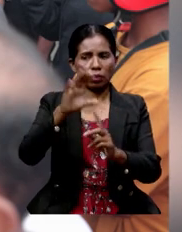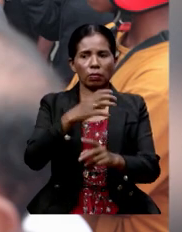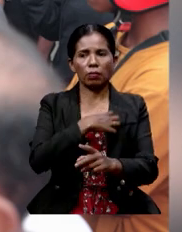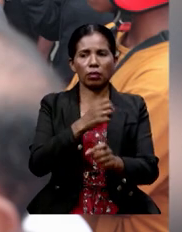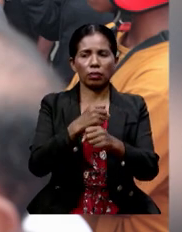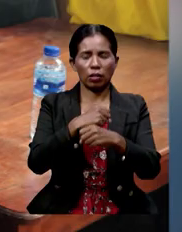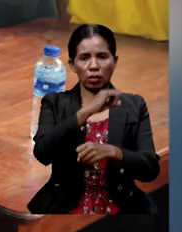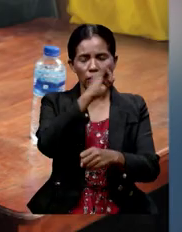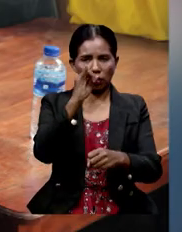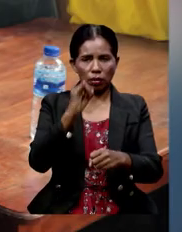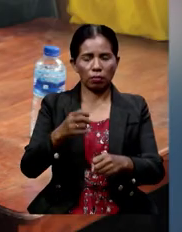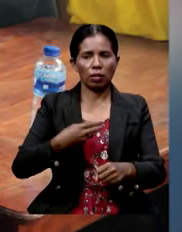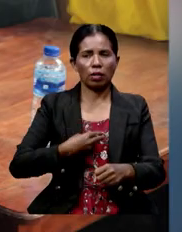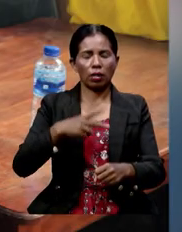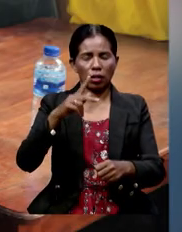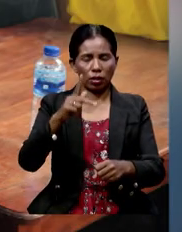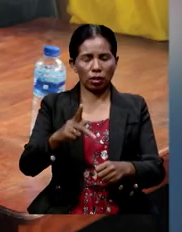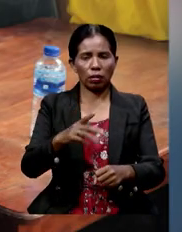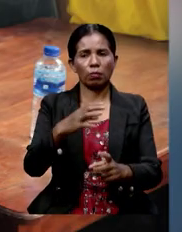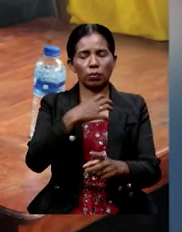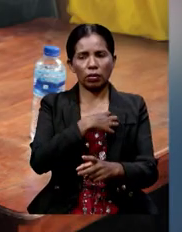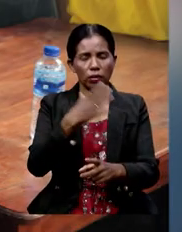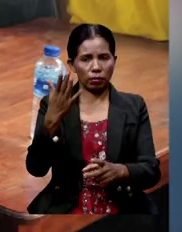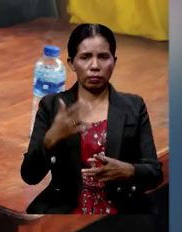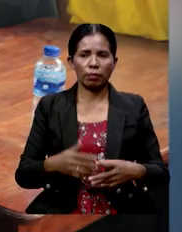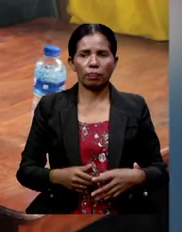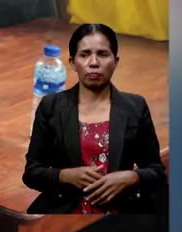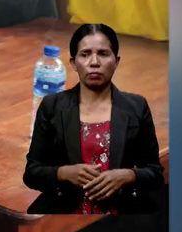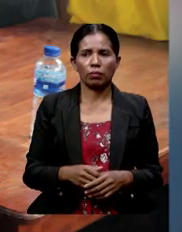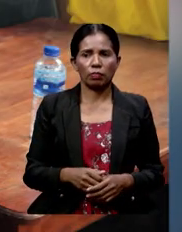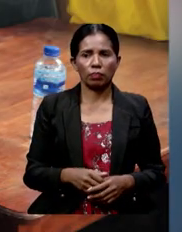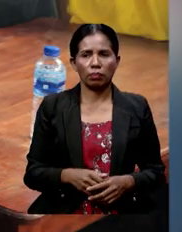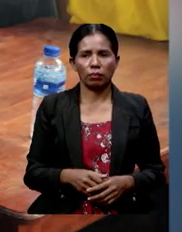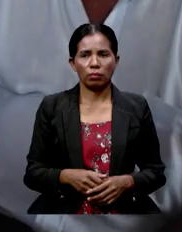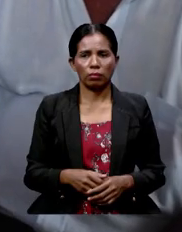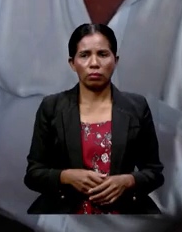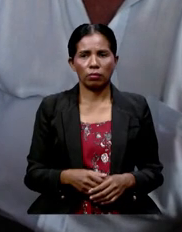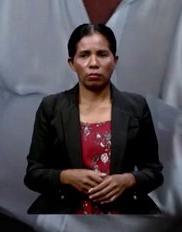halo investigação, ba halo elemento refere. João Carlos Tomás Soares, GMN.